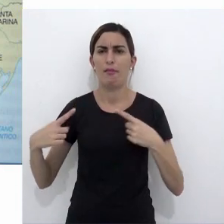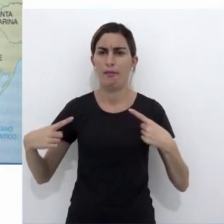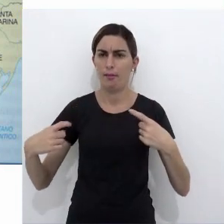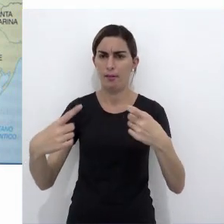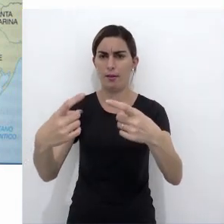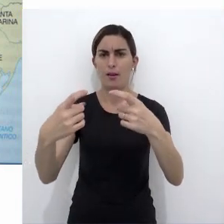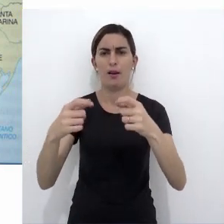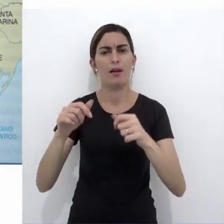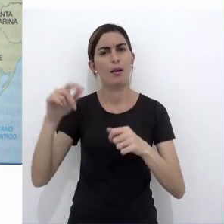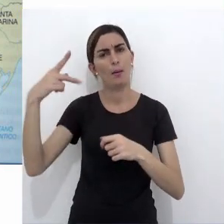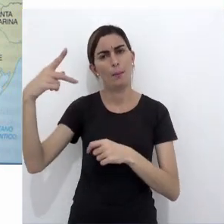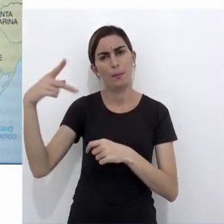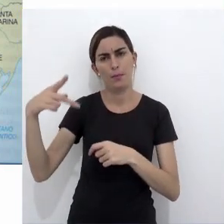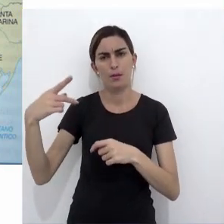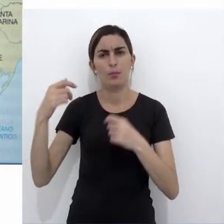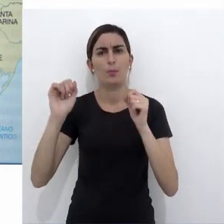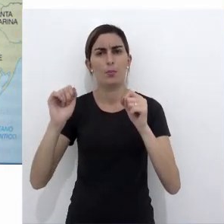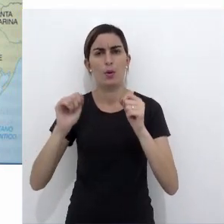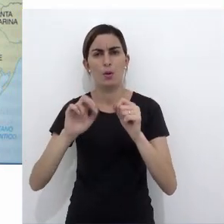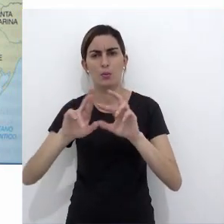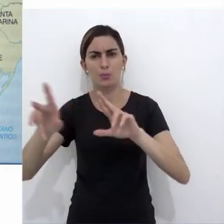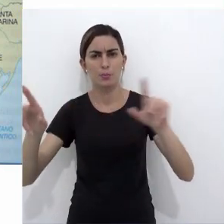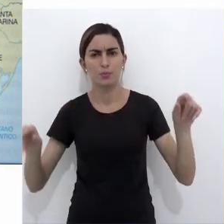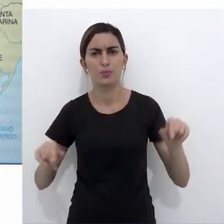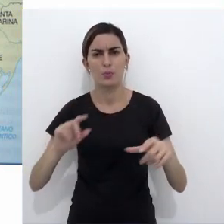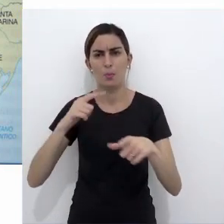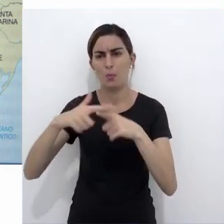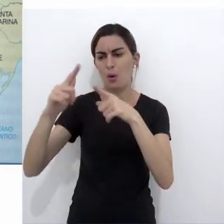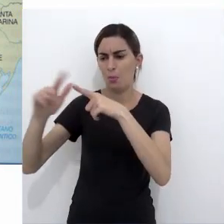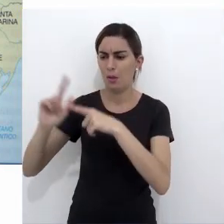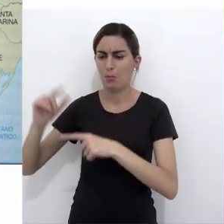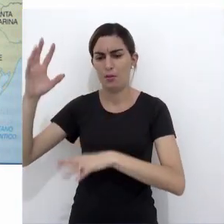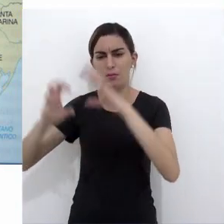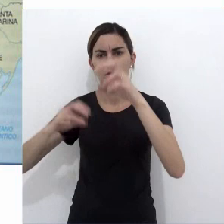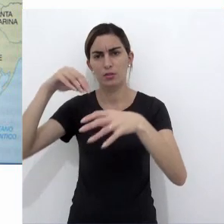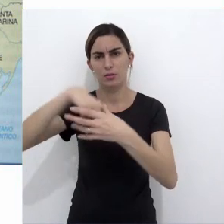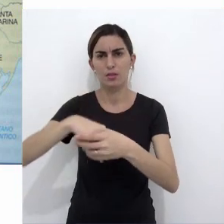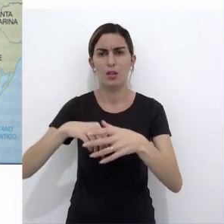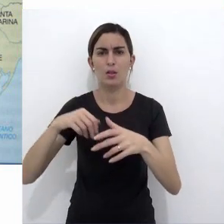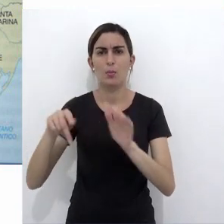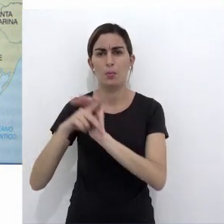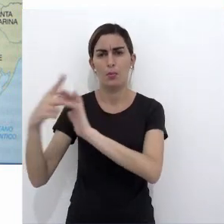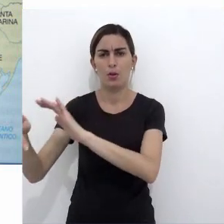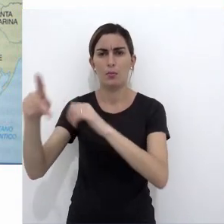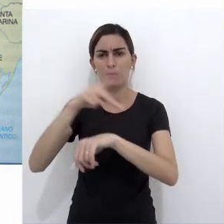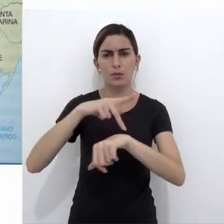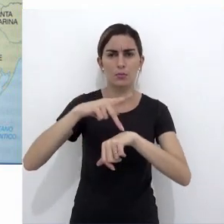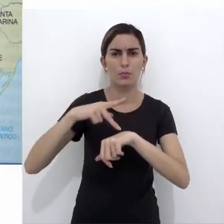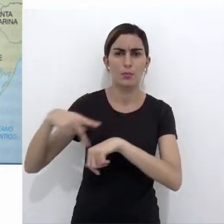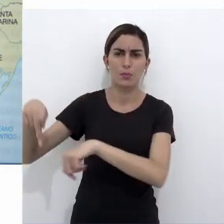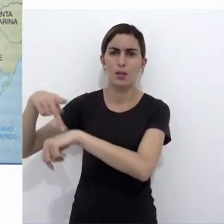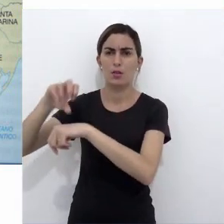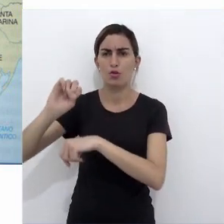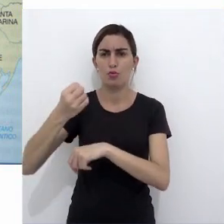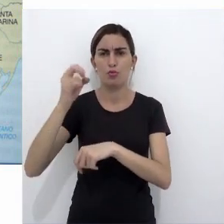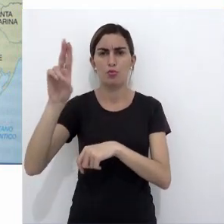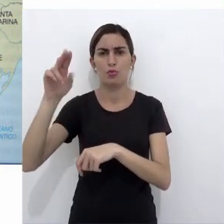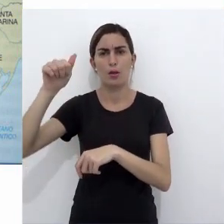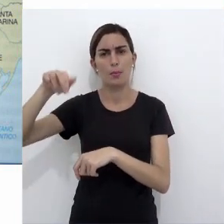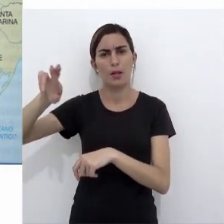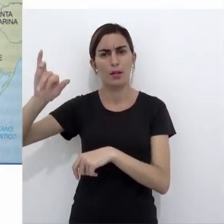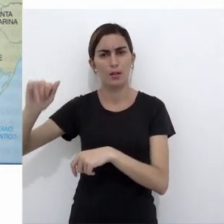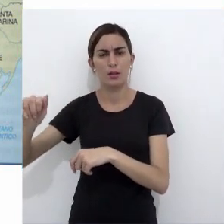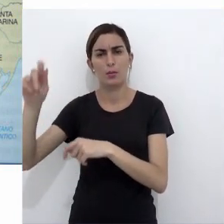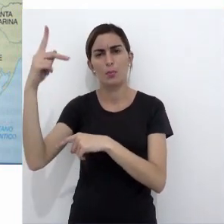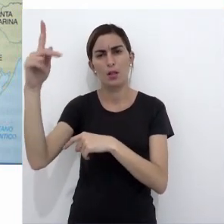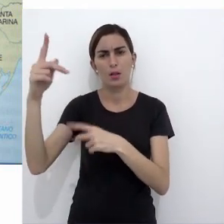pode ser explicada pelas divergências internas entre os próprios países sul-americanos, envolvendo Paraguai,